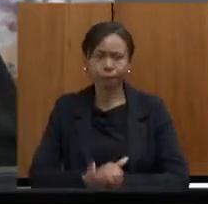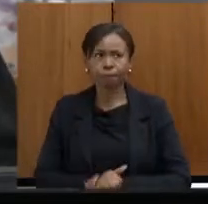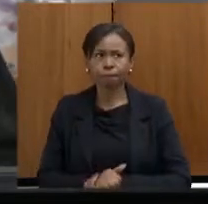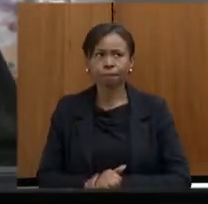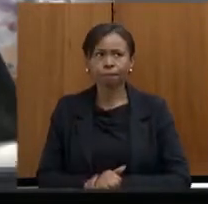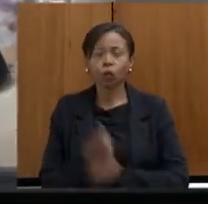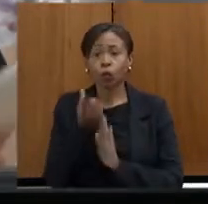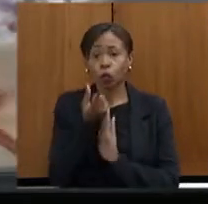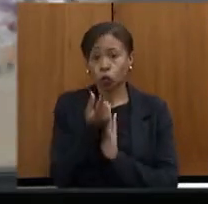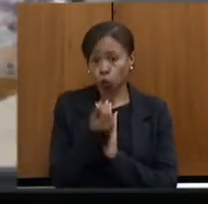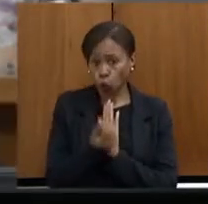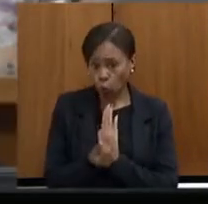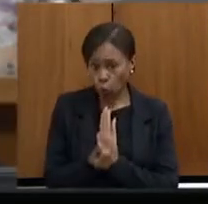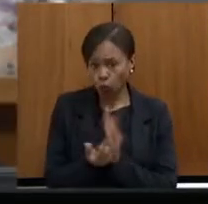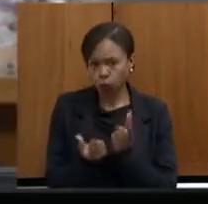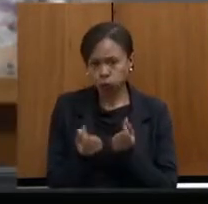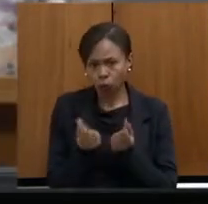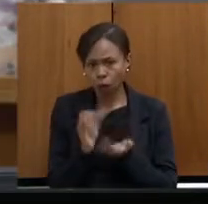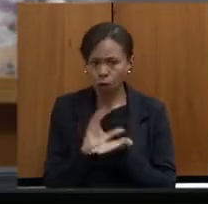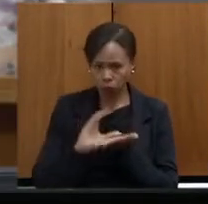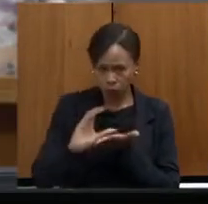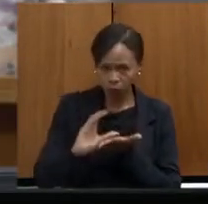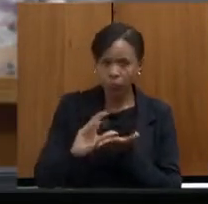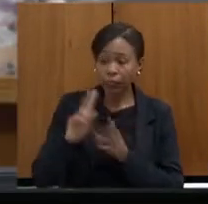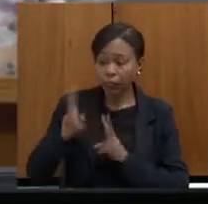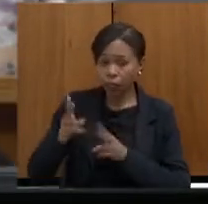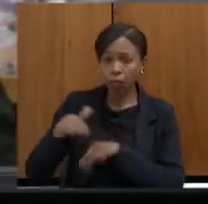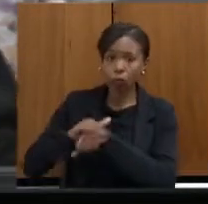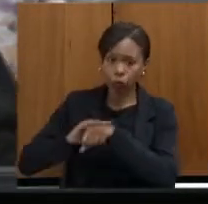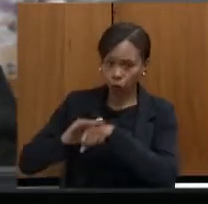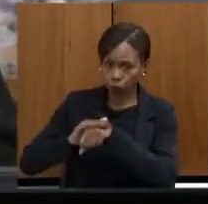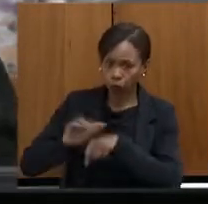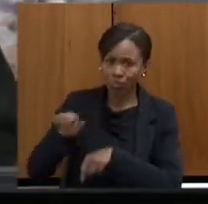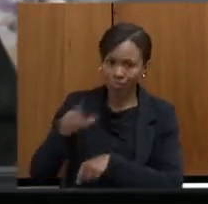orçamentária, isso toda nós conversamos sempre, né, deputado?